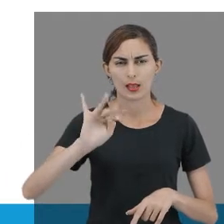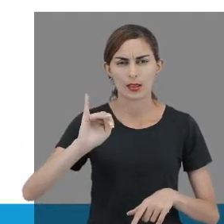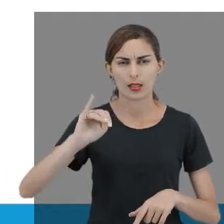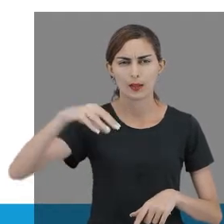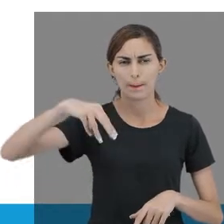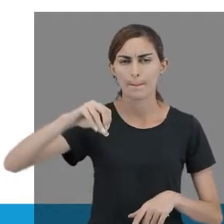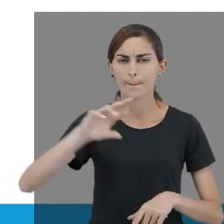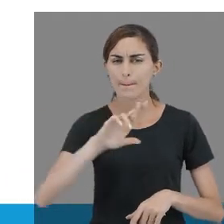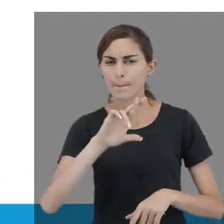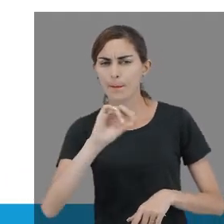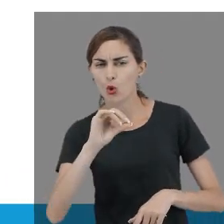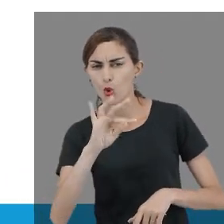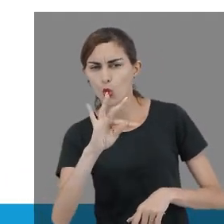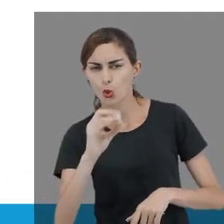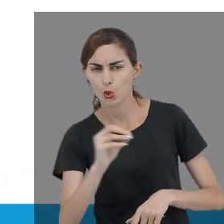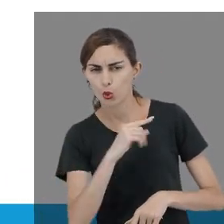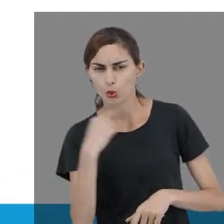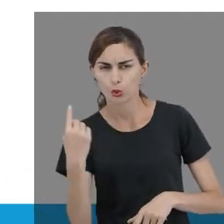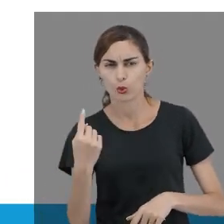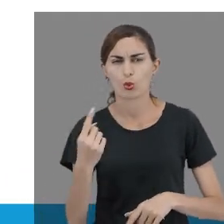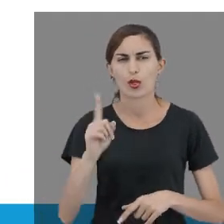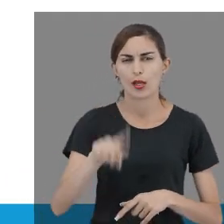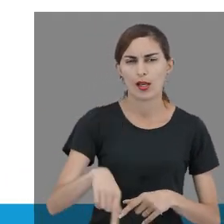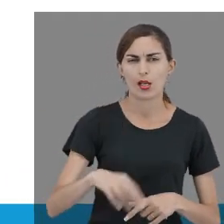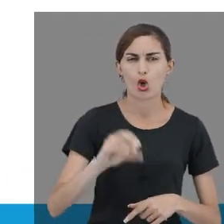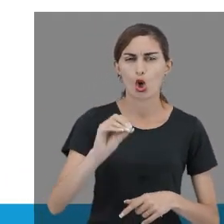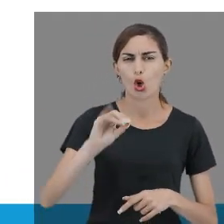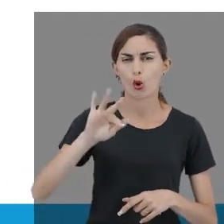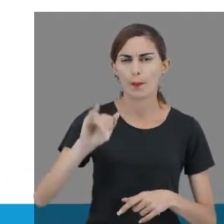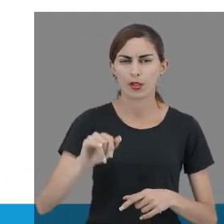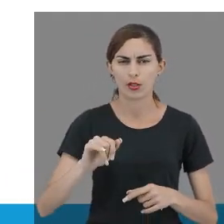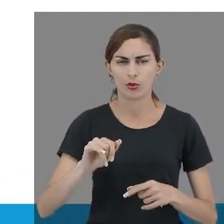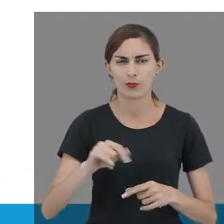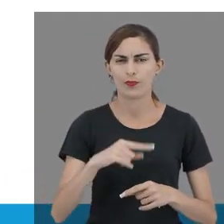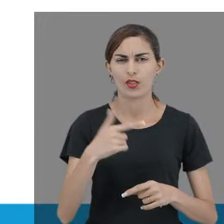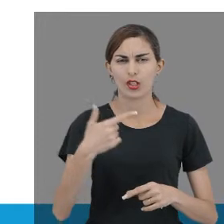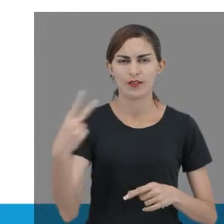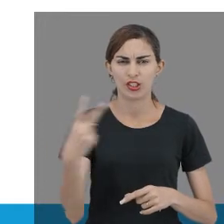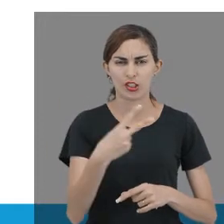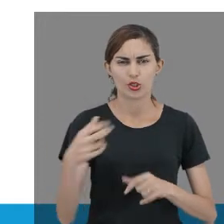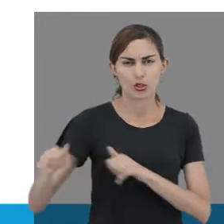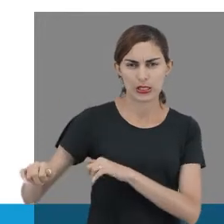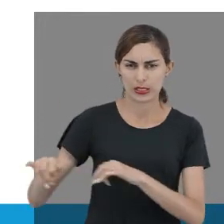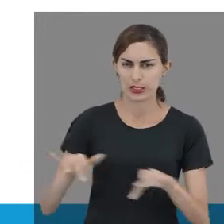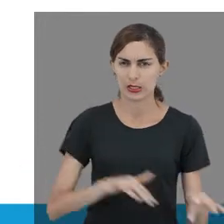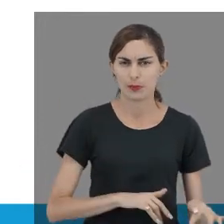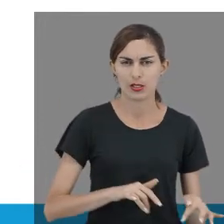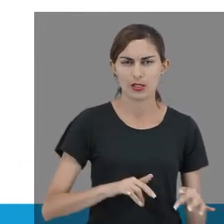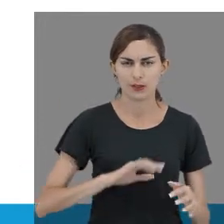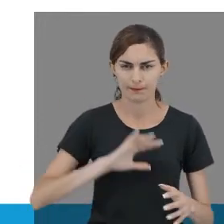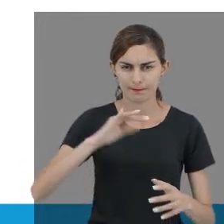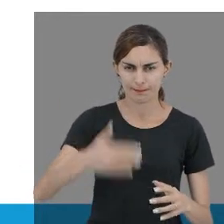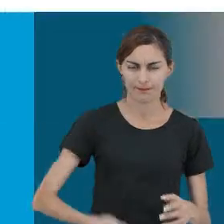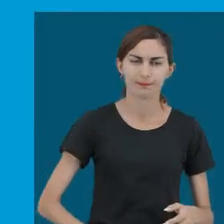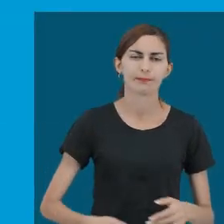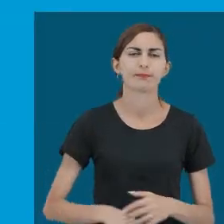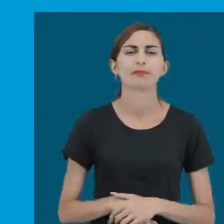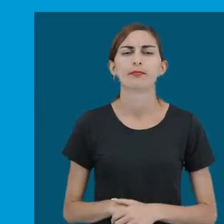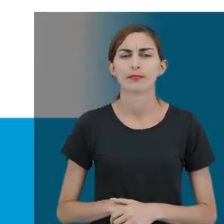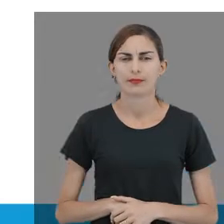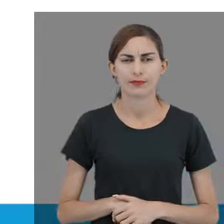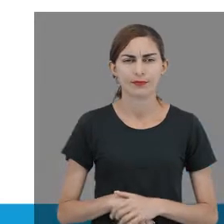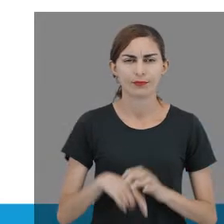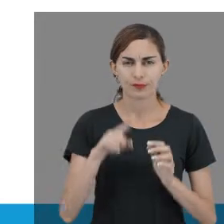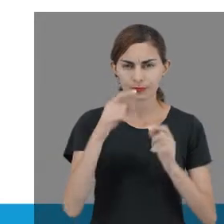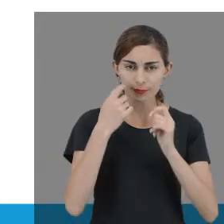o óbito fetal que ocorre a partir da 22ª semana de gestação, antes da expulsão ou da extração completa do corpo da mãe.